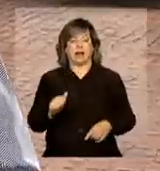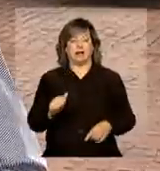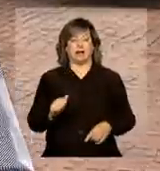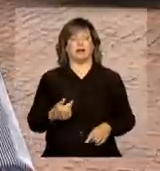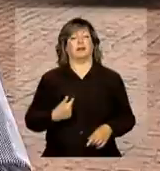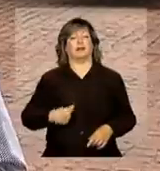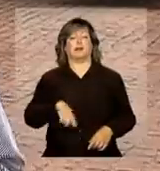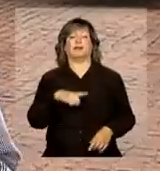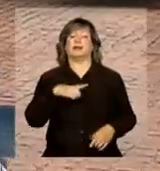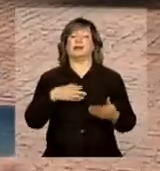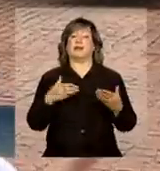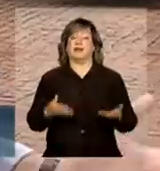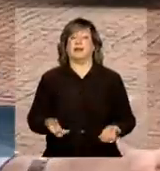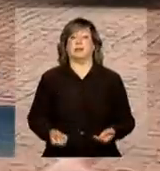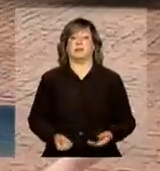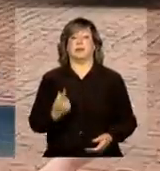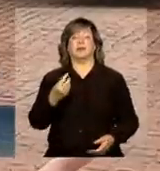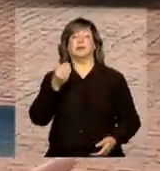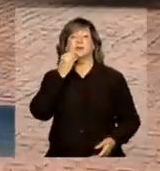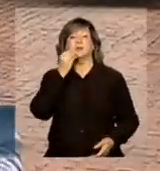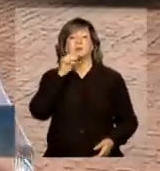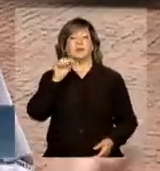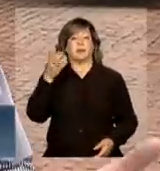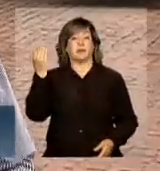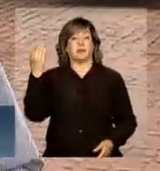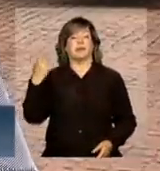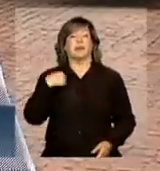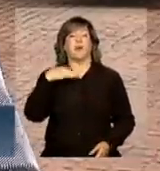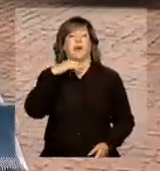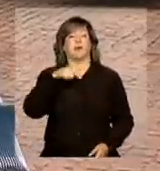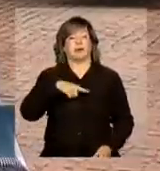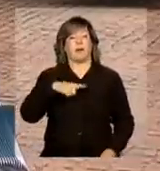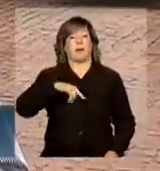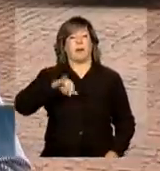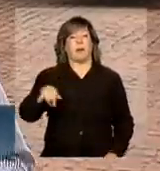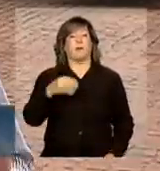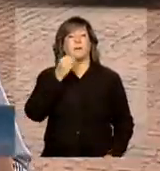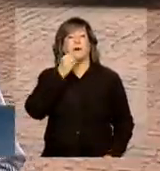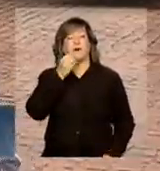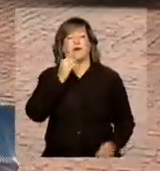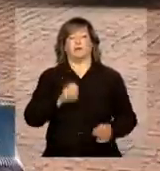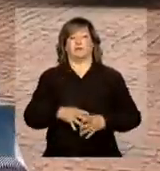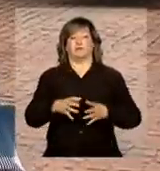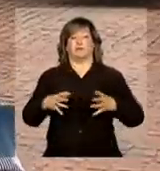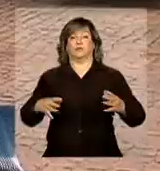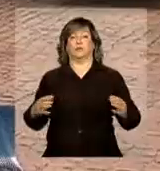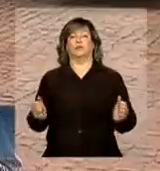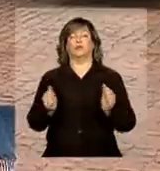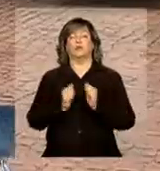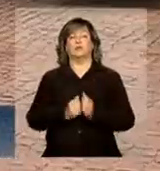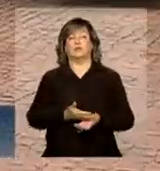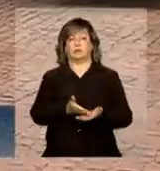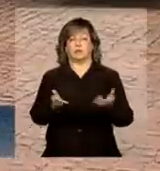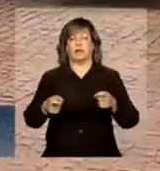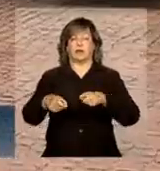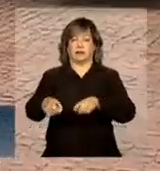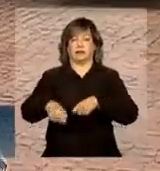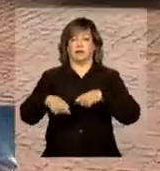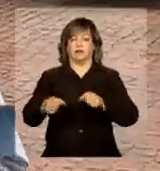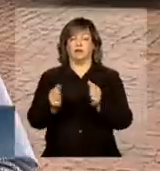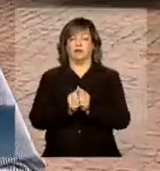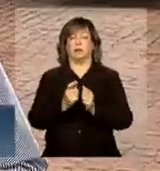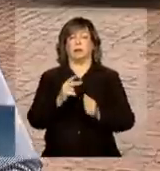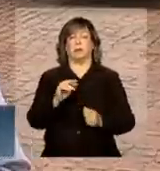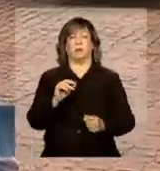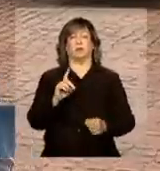né? Surgiu essa oportunidade no passado e eu acho que estamos aproveitando aí, crescendo junto com a agricultura, crescendo junto com os